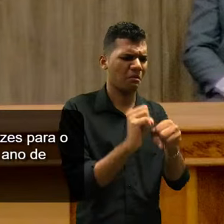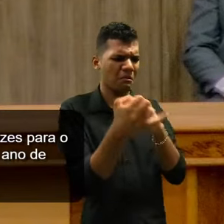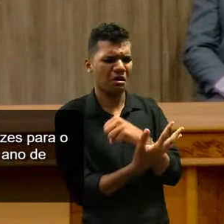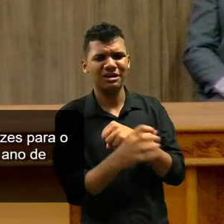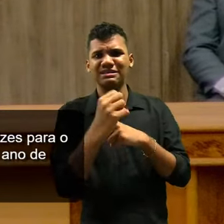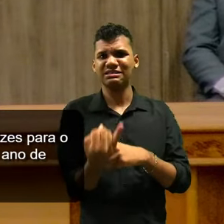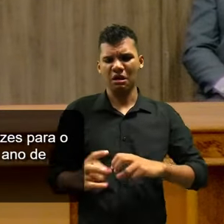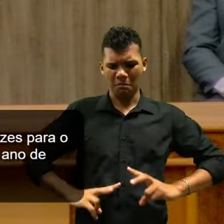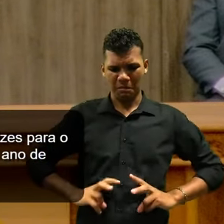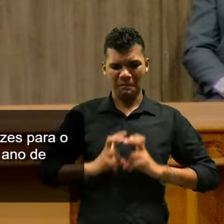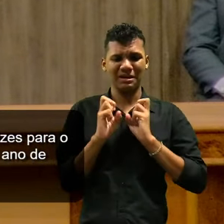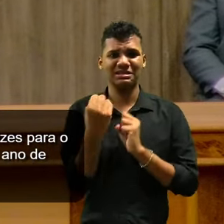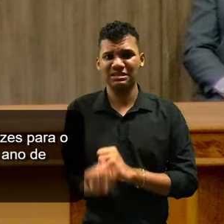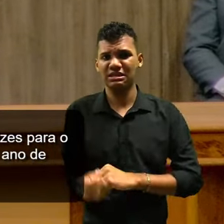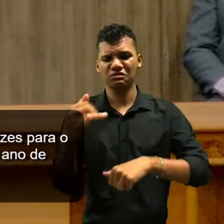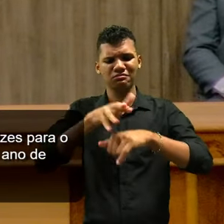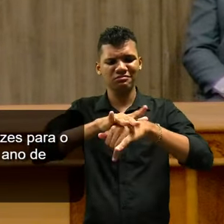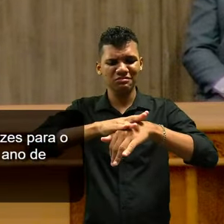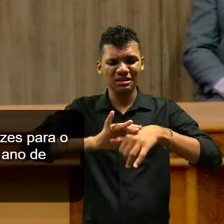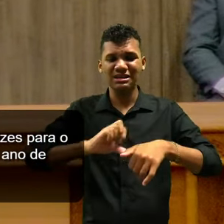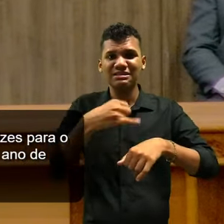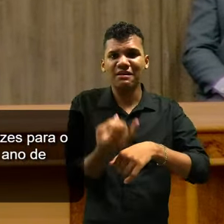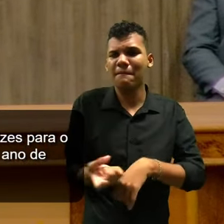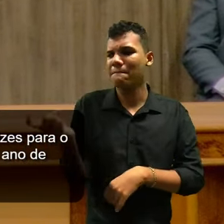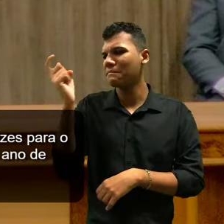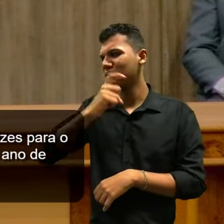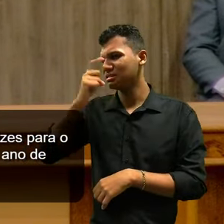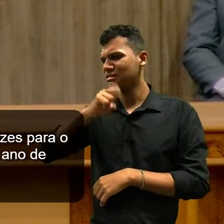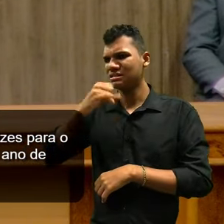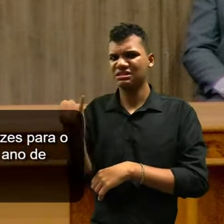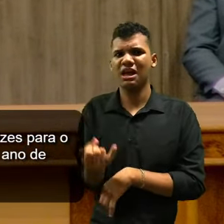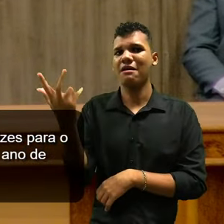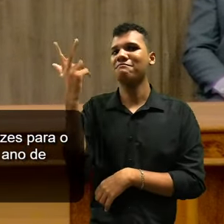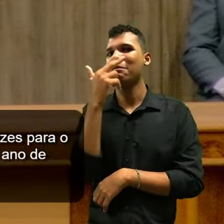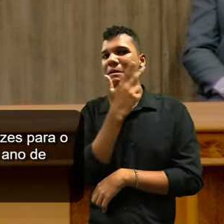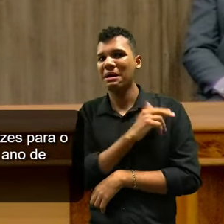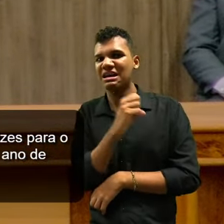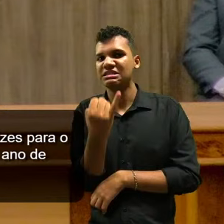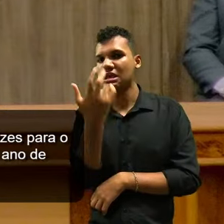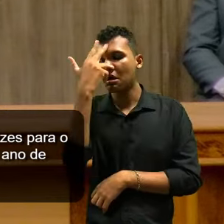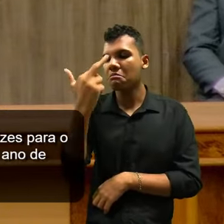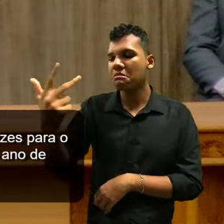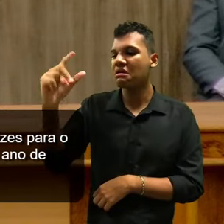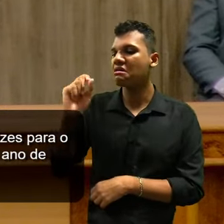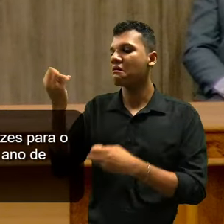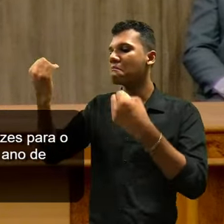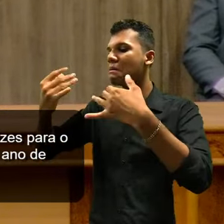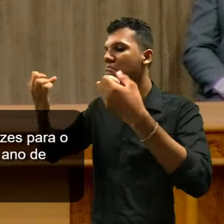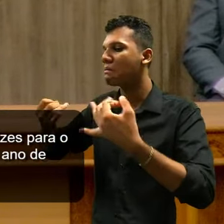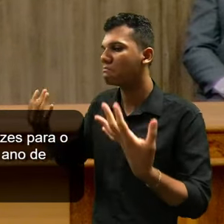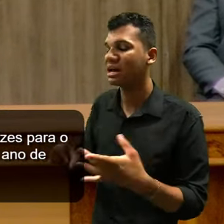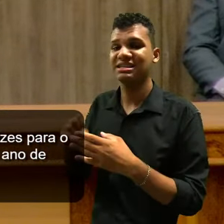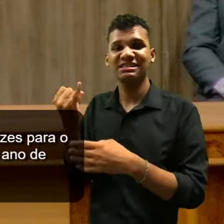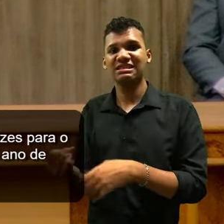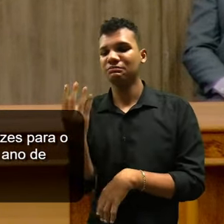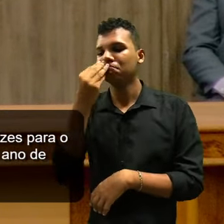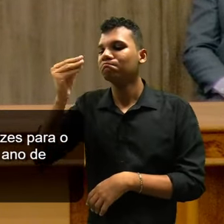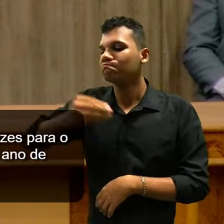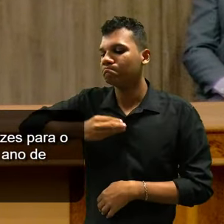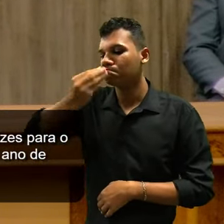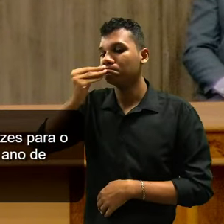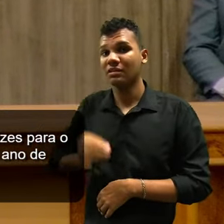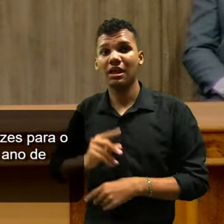o câncer quando vem a doença quando vem a mentira quando vem a fofoca quando vem a historinha quando vem o desprezo Olha o que que